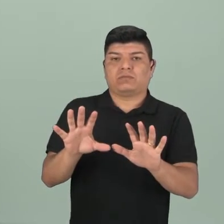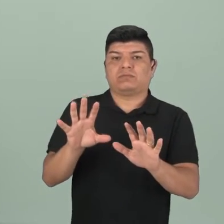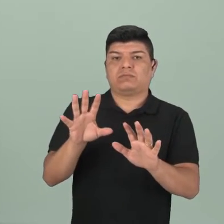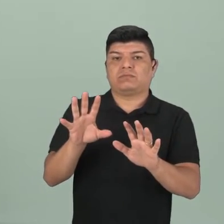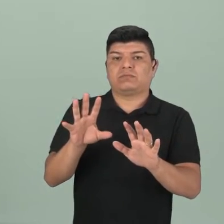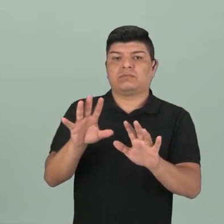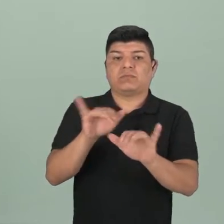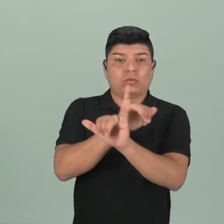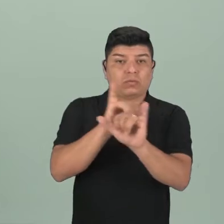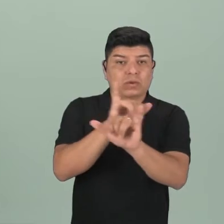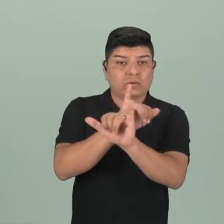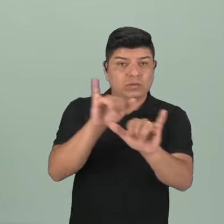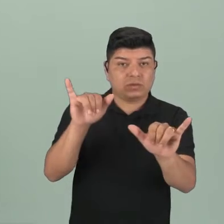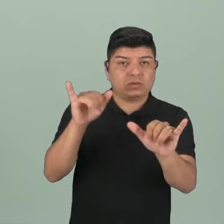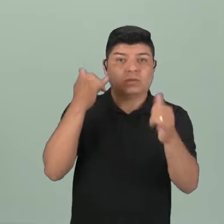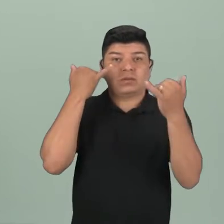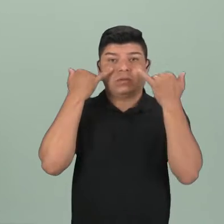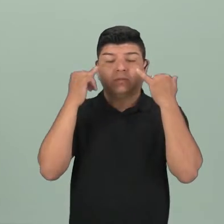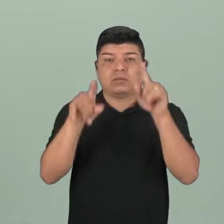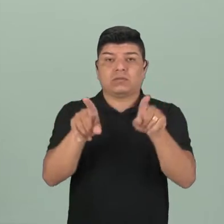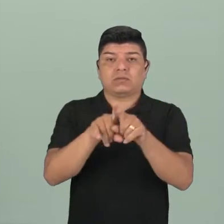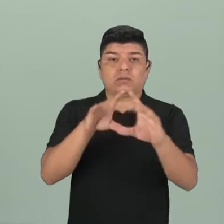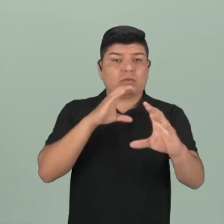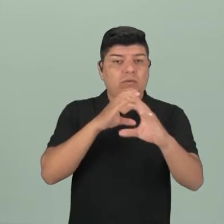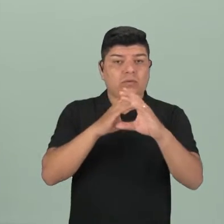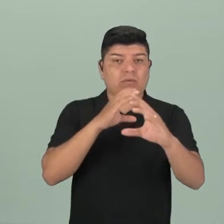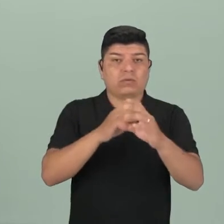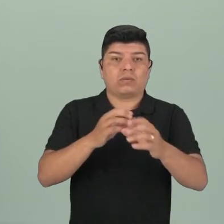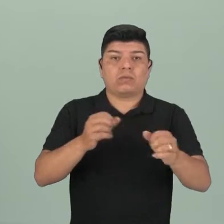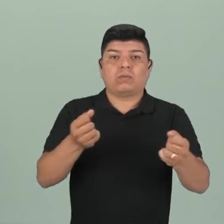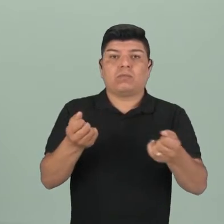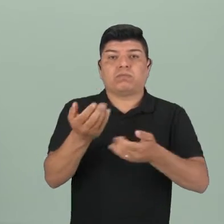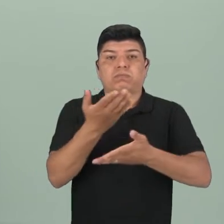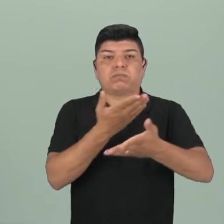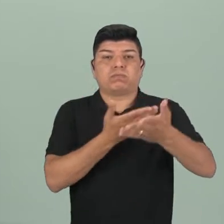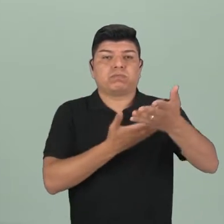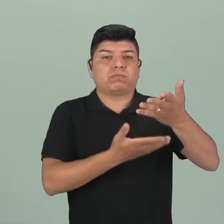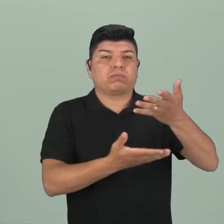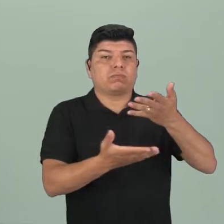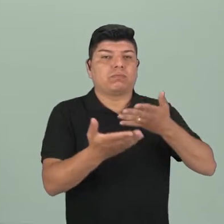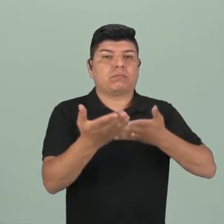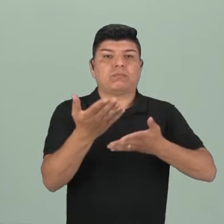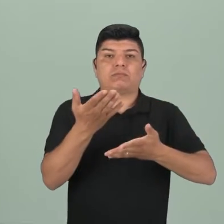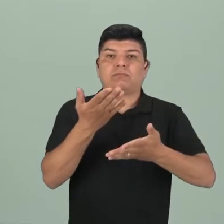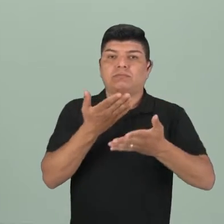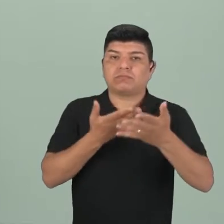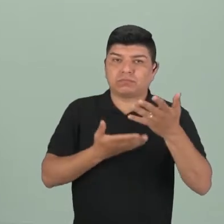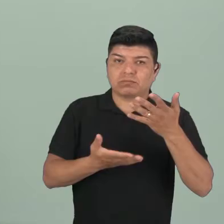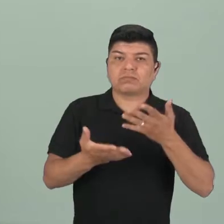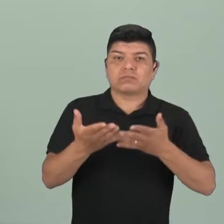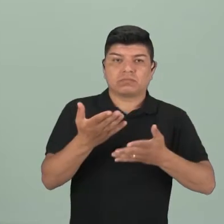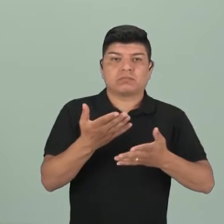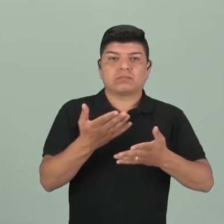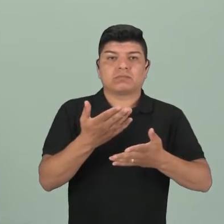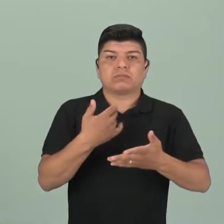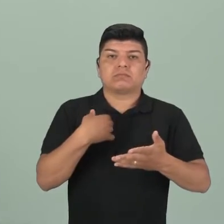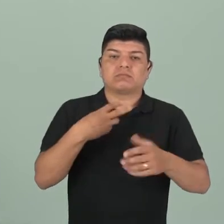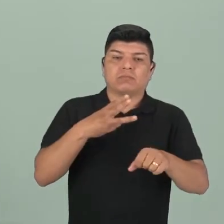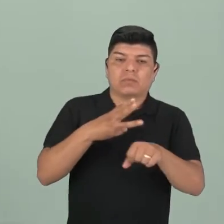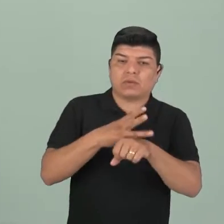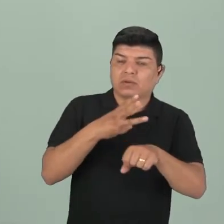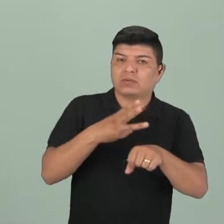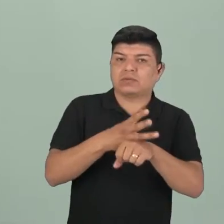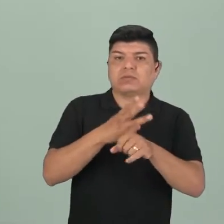qual a notícia, né? A informação ou a comunicação se propaga. Traduzindo, os diversos meios de comunicação. WhatsApp,